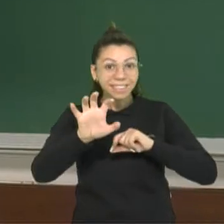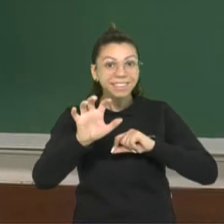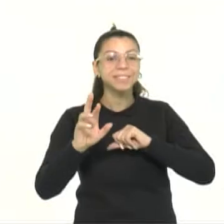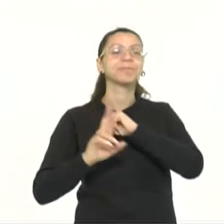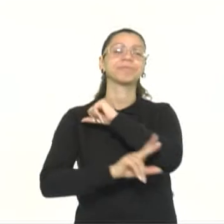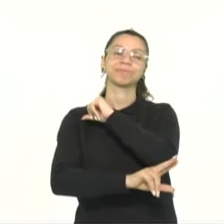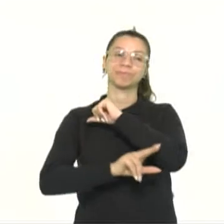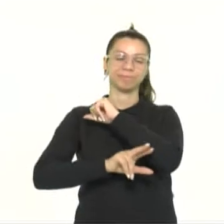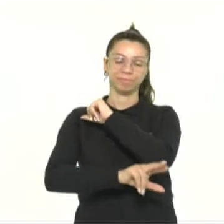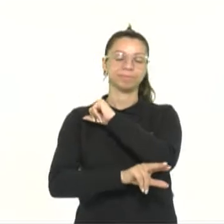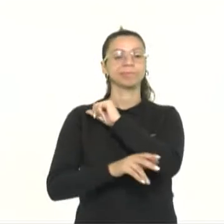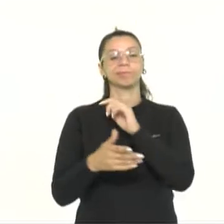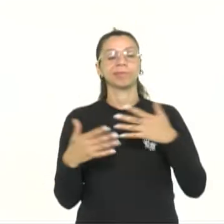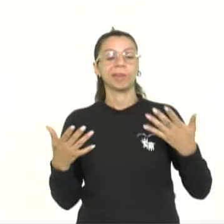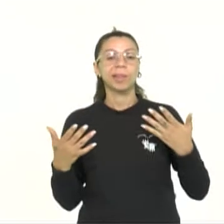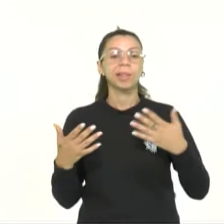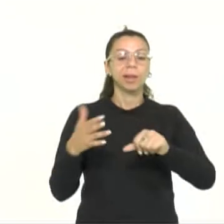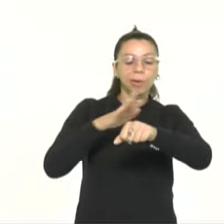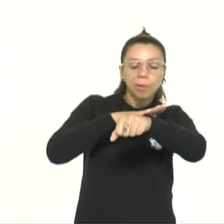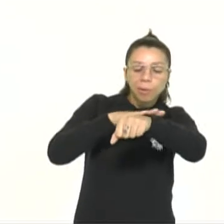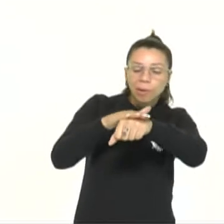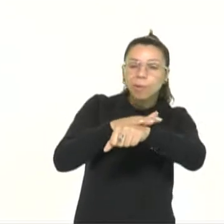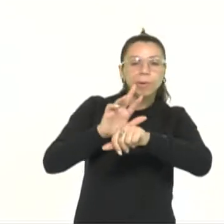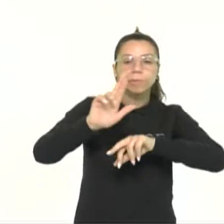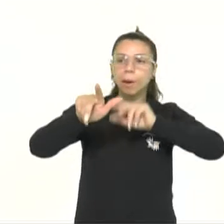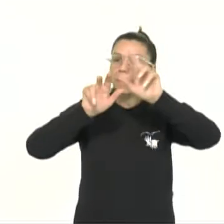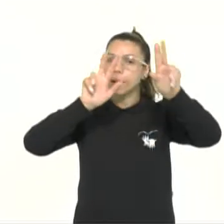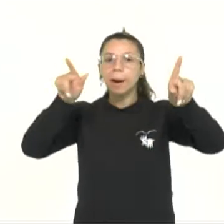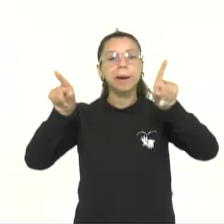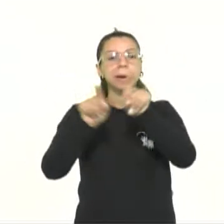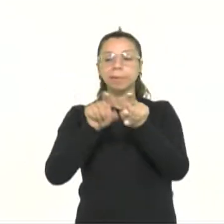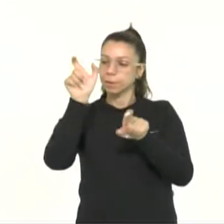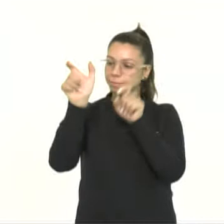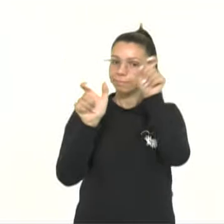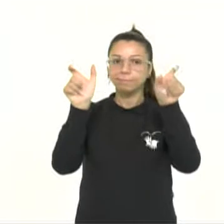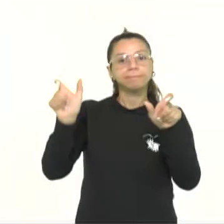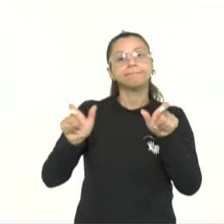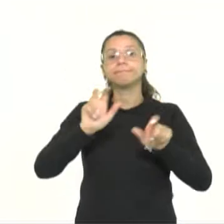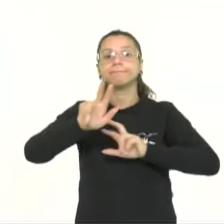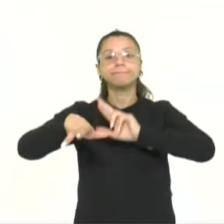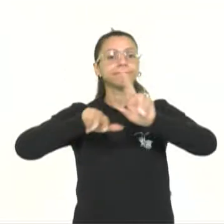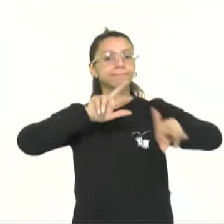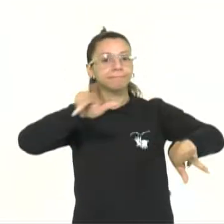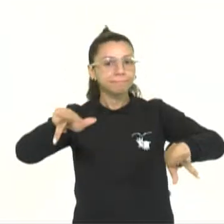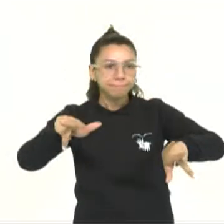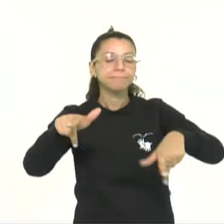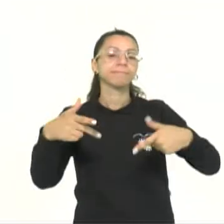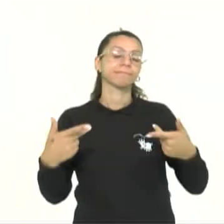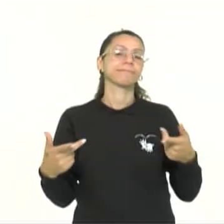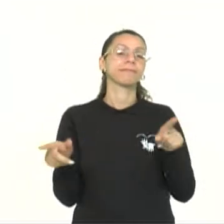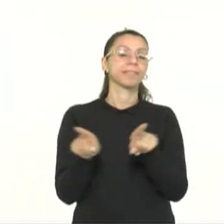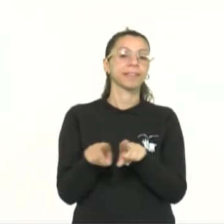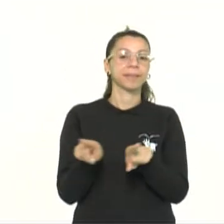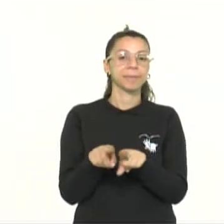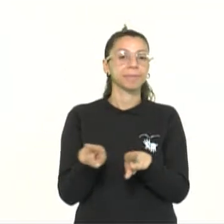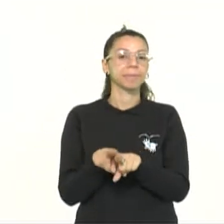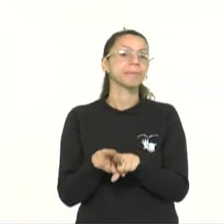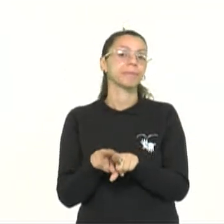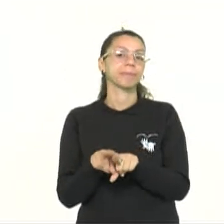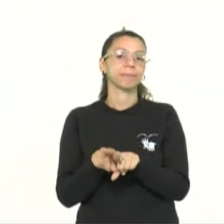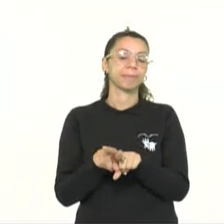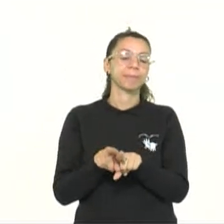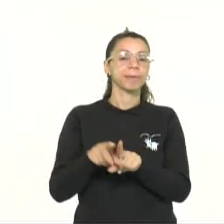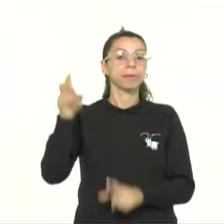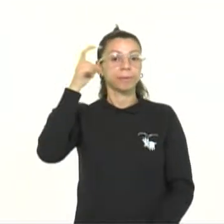vemos aqui diversas cores, pessoas diferentes, né, que vêm, são provenientes, né,